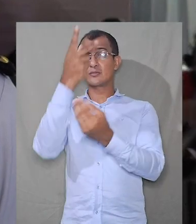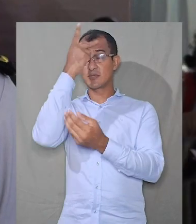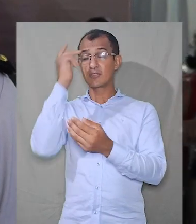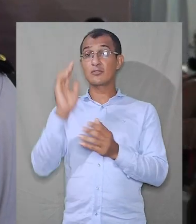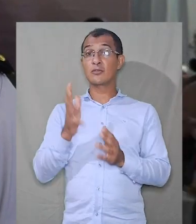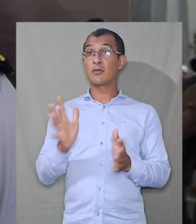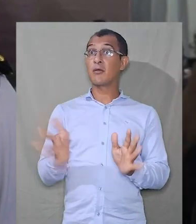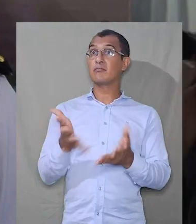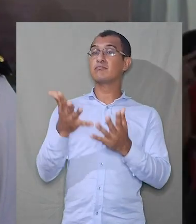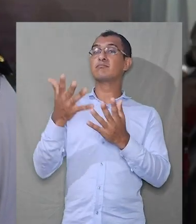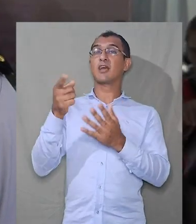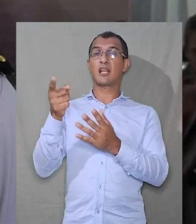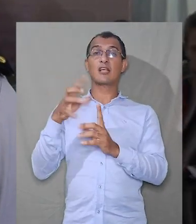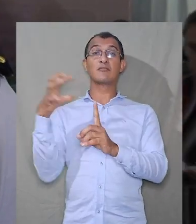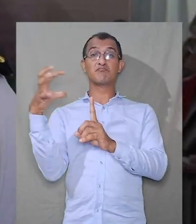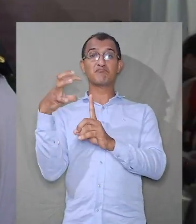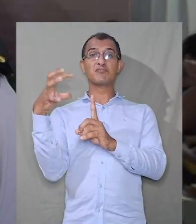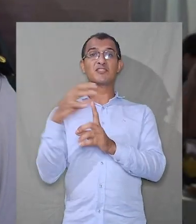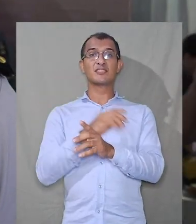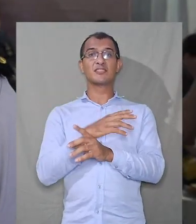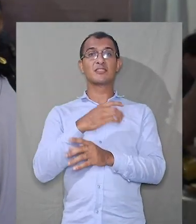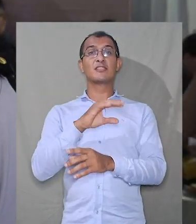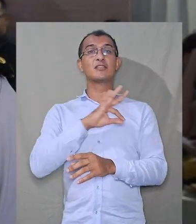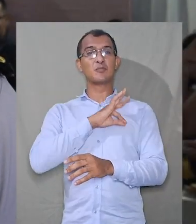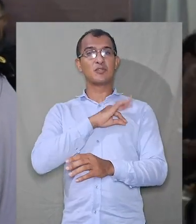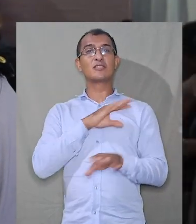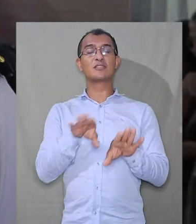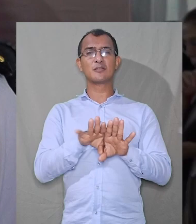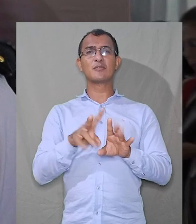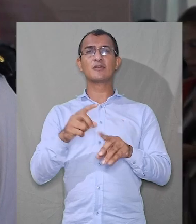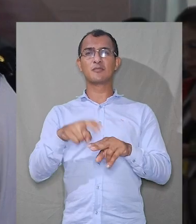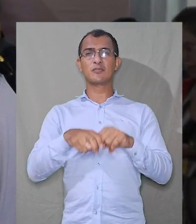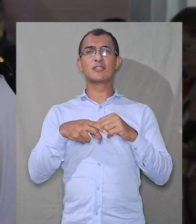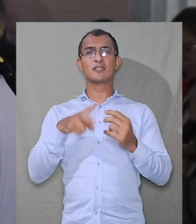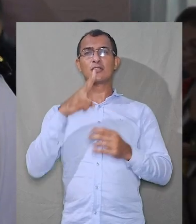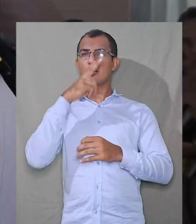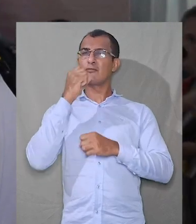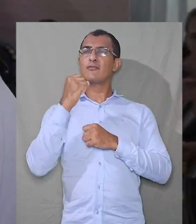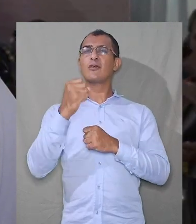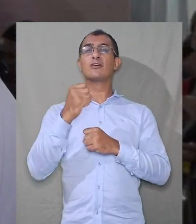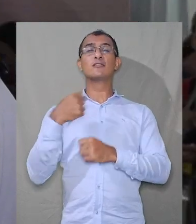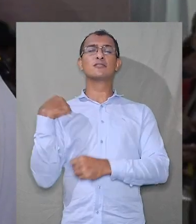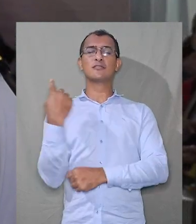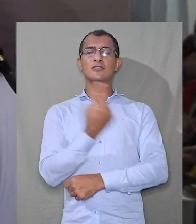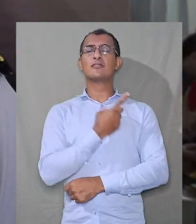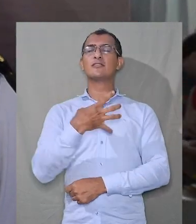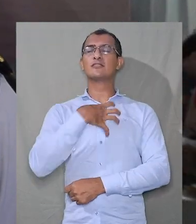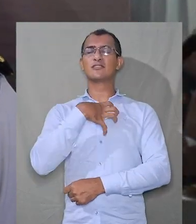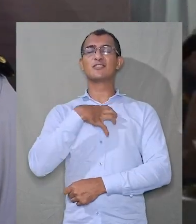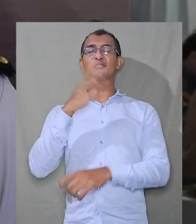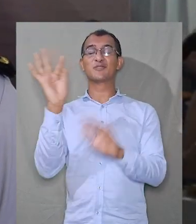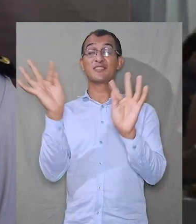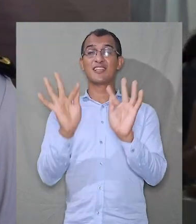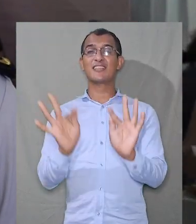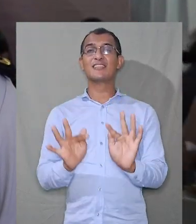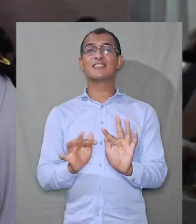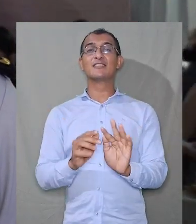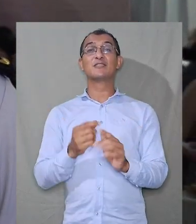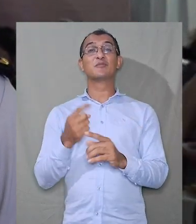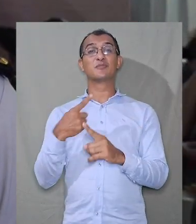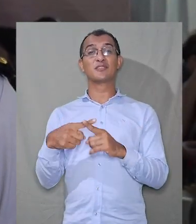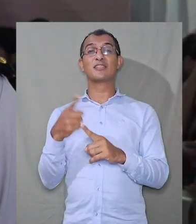inspira muita gente do Estado, sem dúvida nenhuma, inspira aí toda a Polícia Militar pela sua garra, determinação. E nós ficamos muito